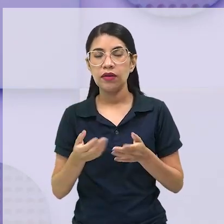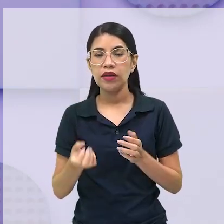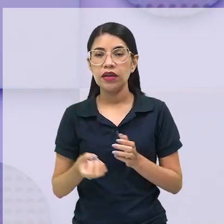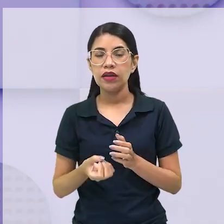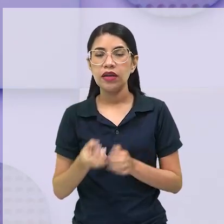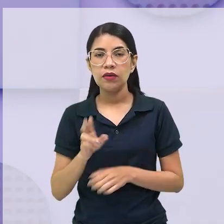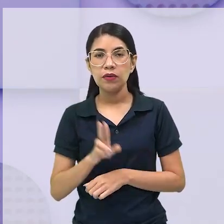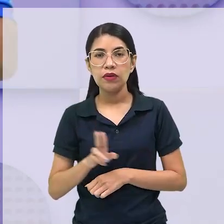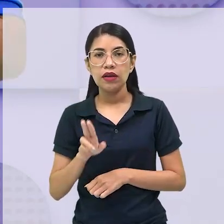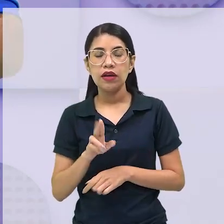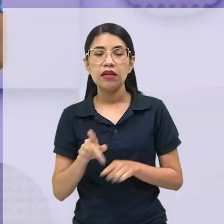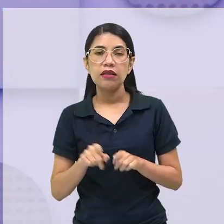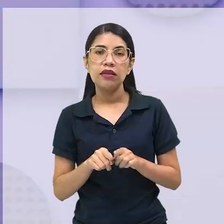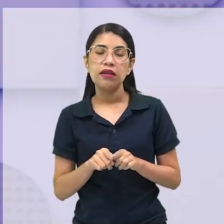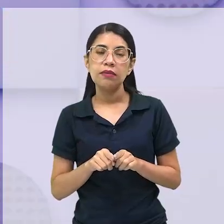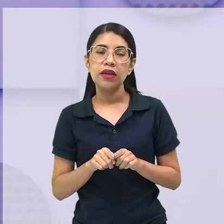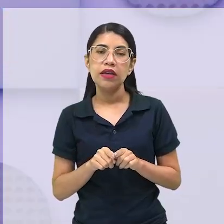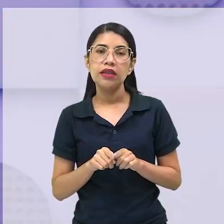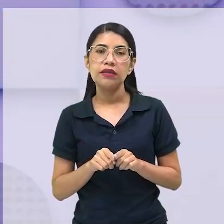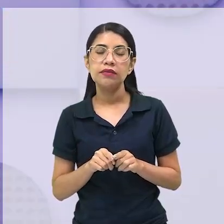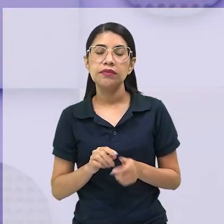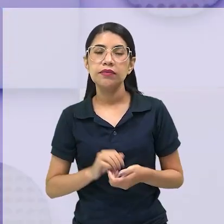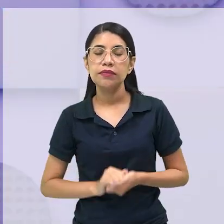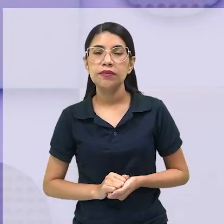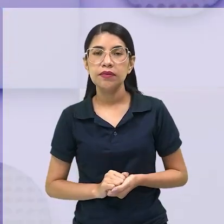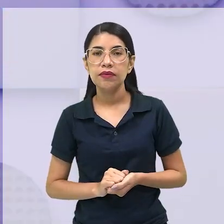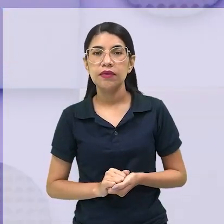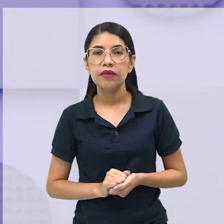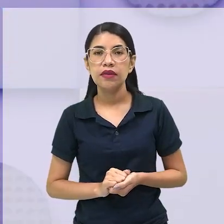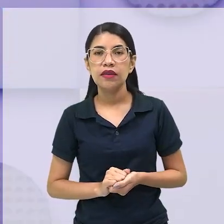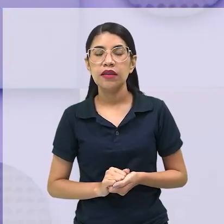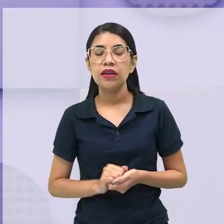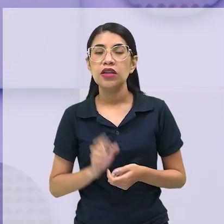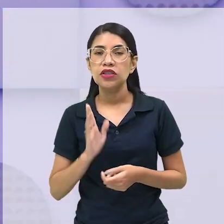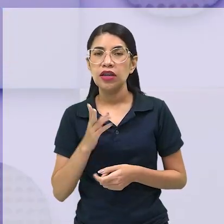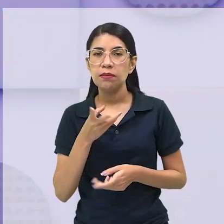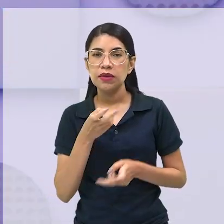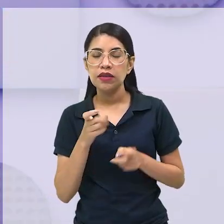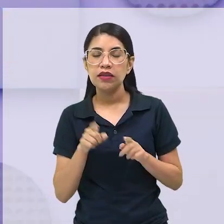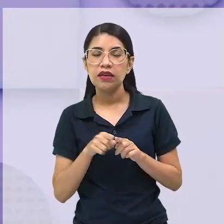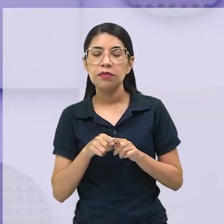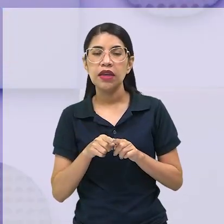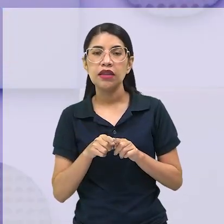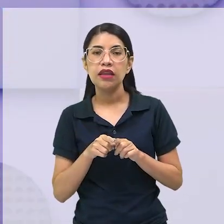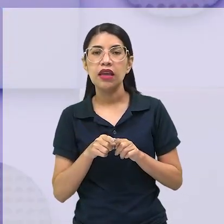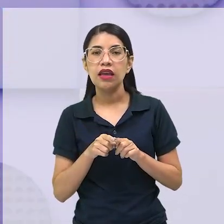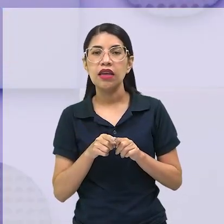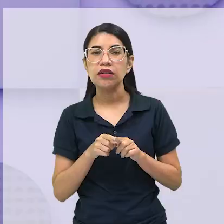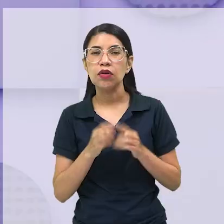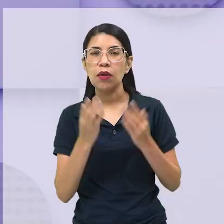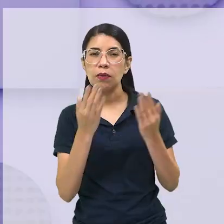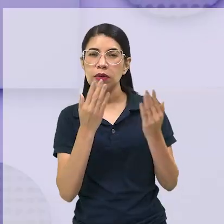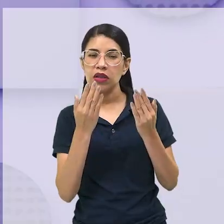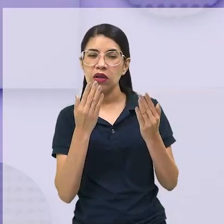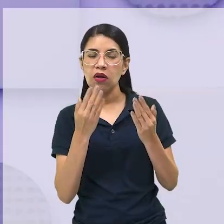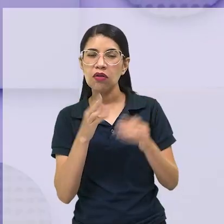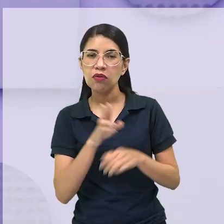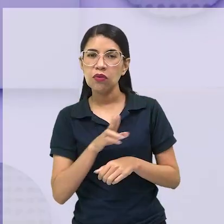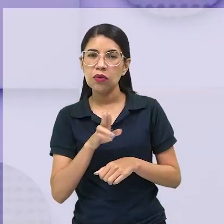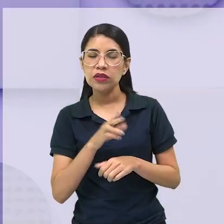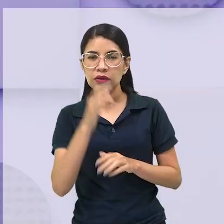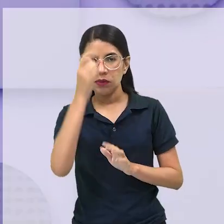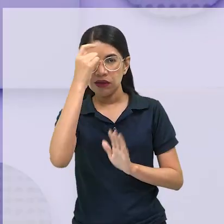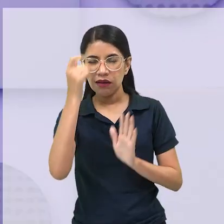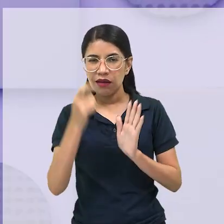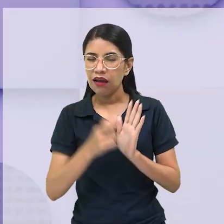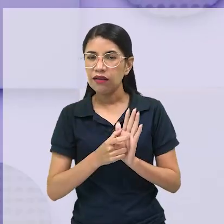pessoas, inclusive, fazendo até, desculpa eu falar desse jeito, mas fazendo até terapia com IA,